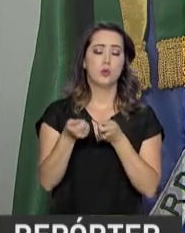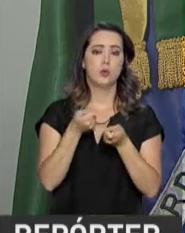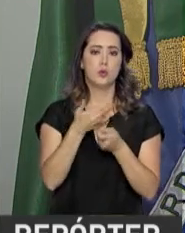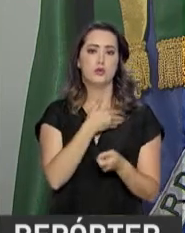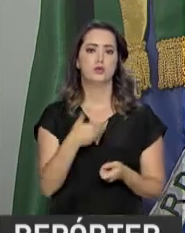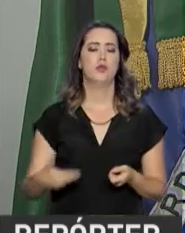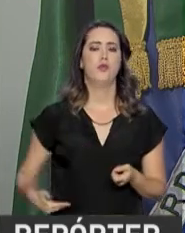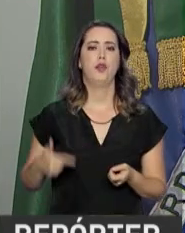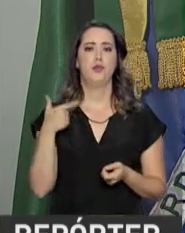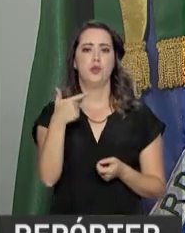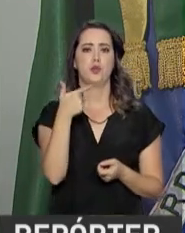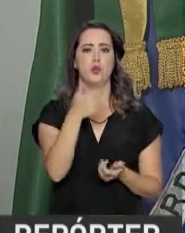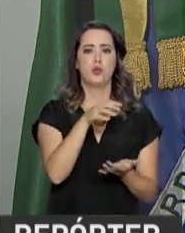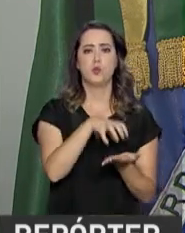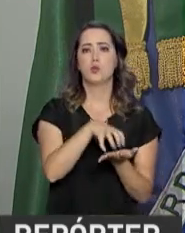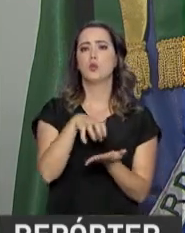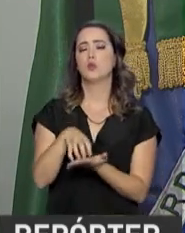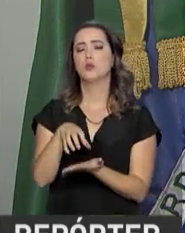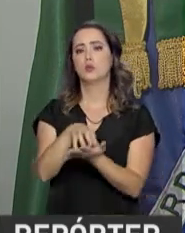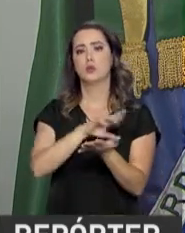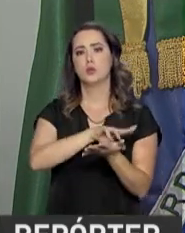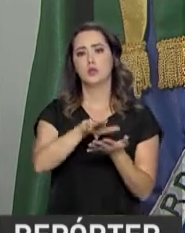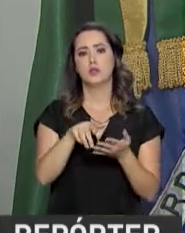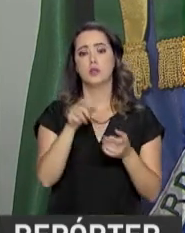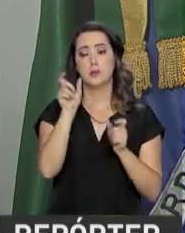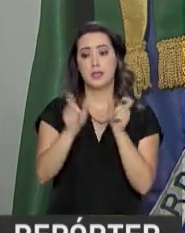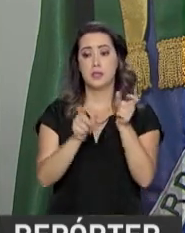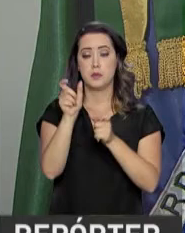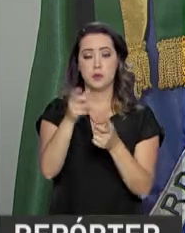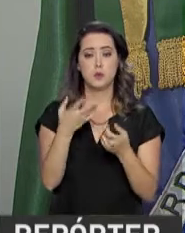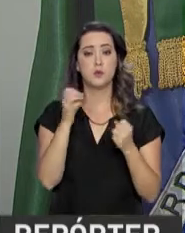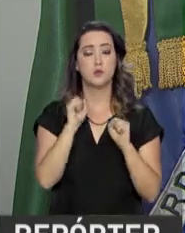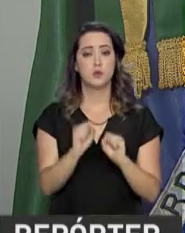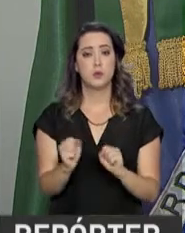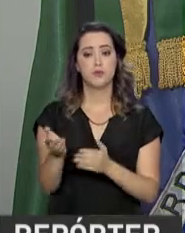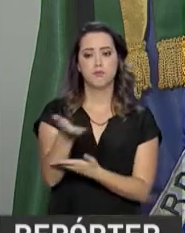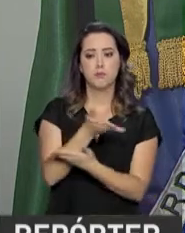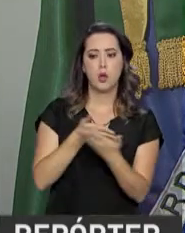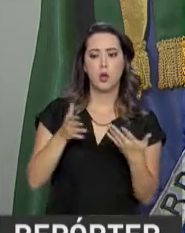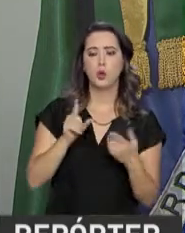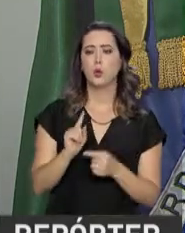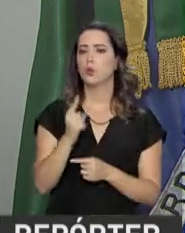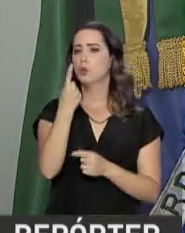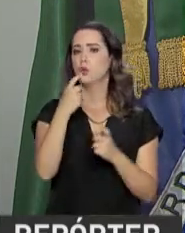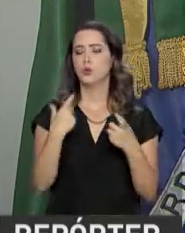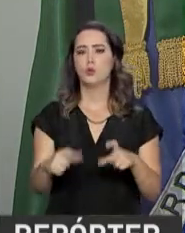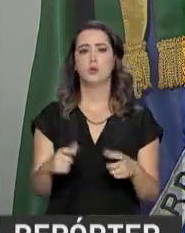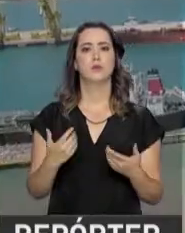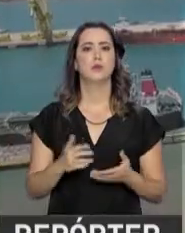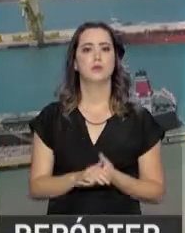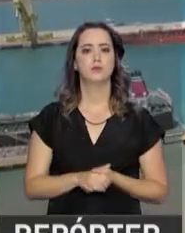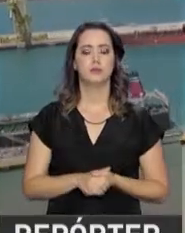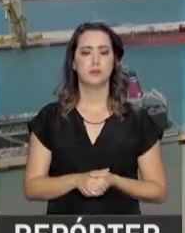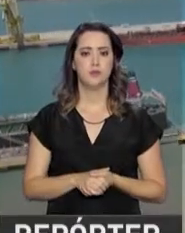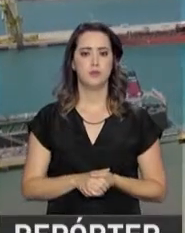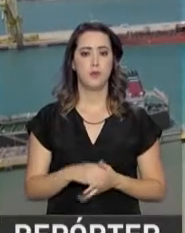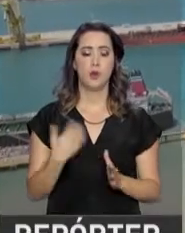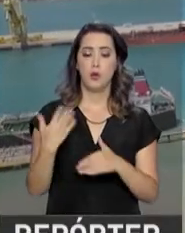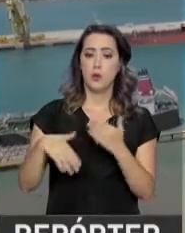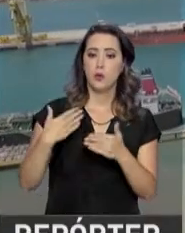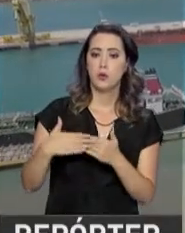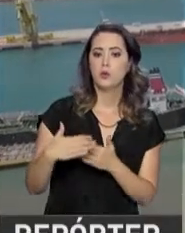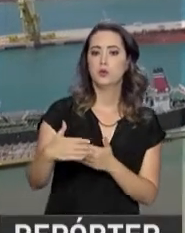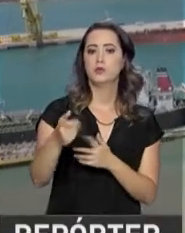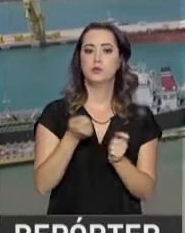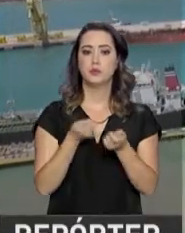para que o exportador ou o importador façam toda a sua operação em um único ambiente com o avanço